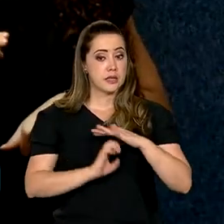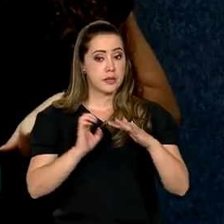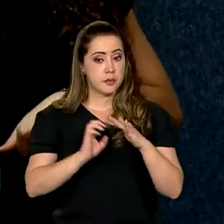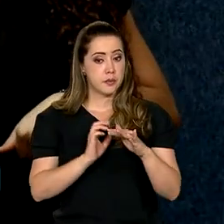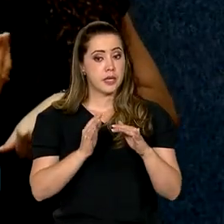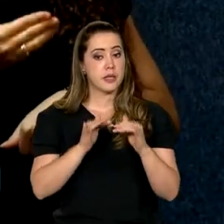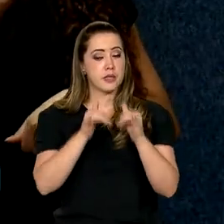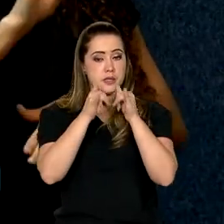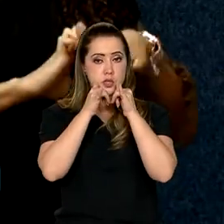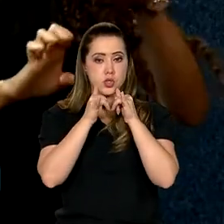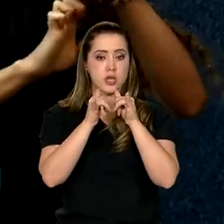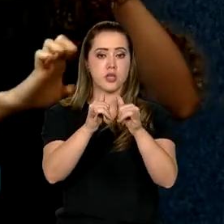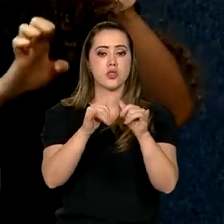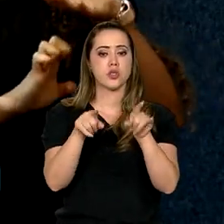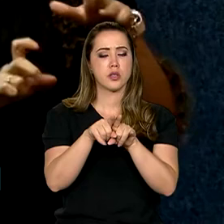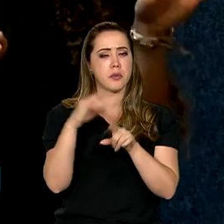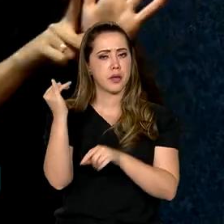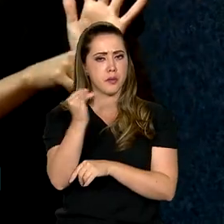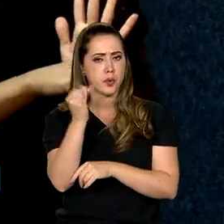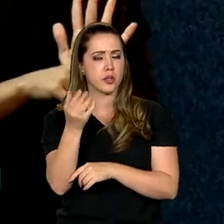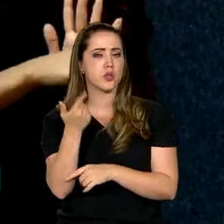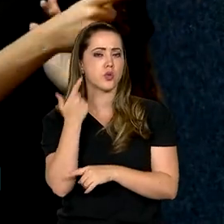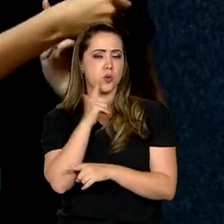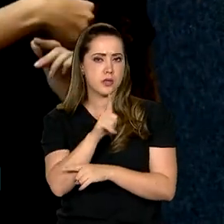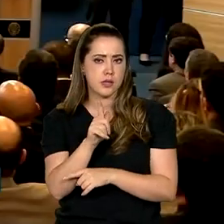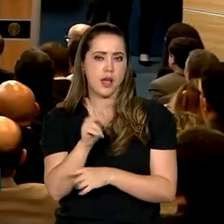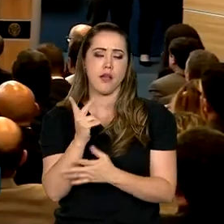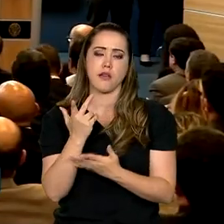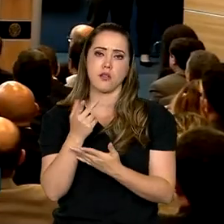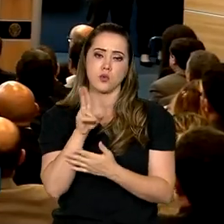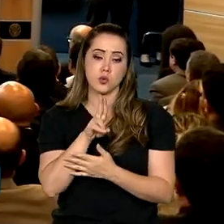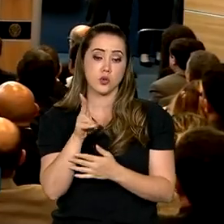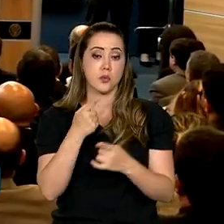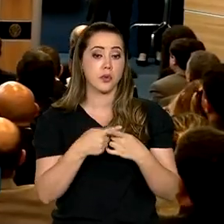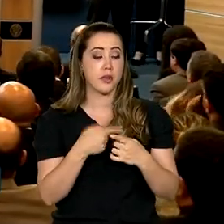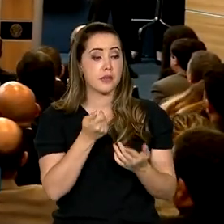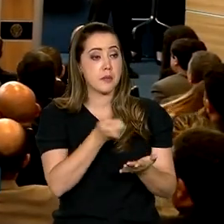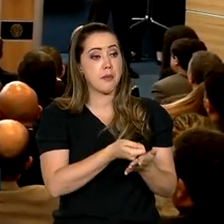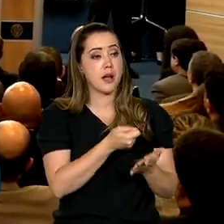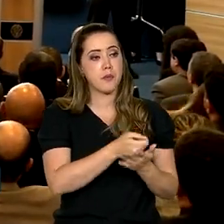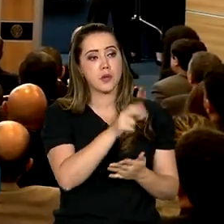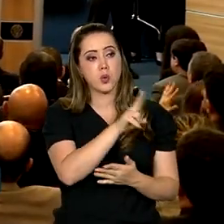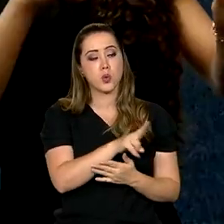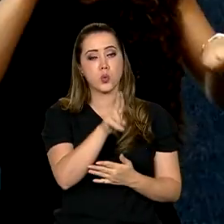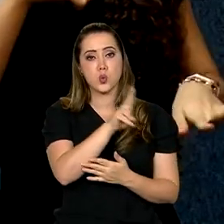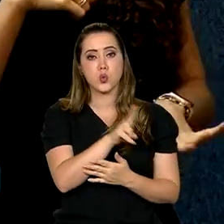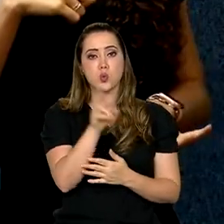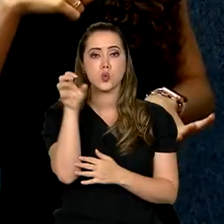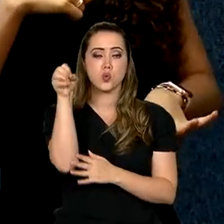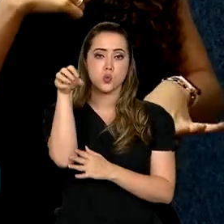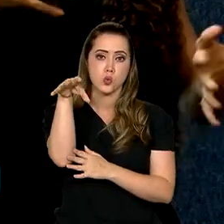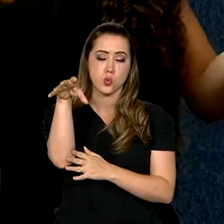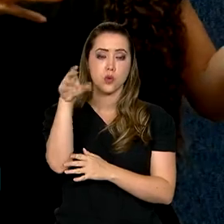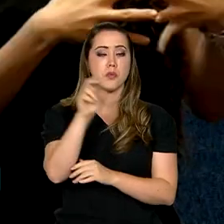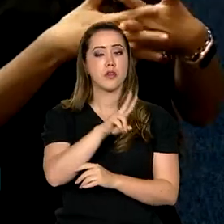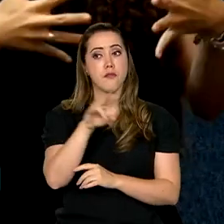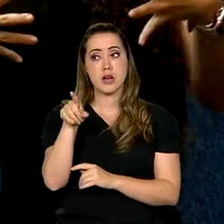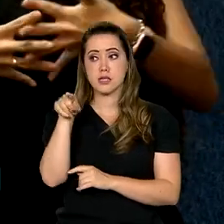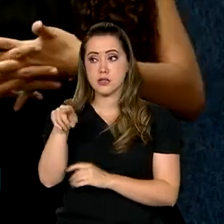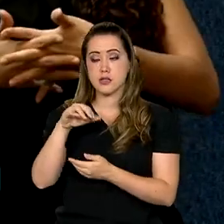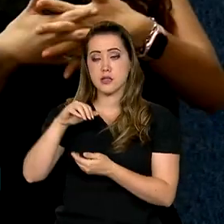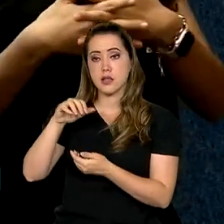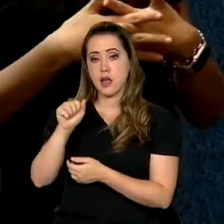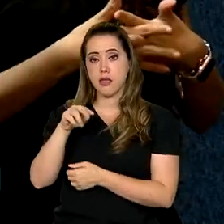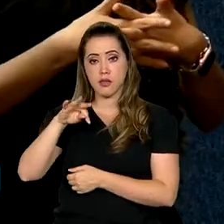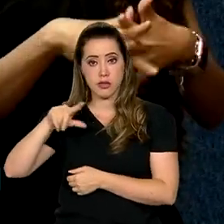saem ganhando com o sistema. Elas serão pagas pelo uso dos postes e caberá à Anatel e à ANEEL